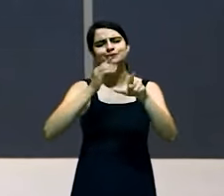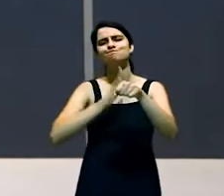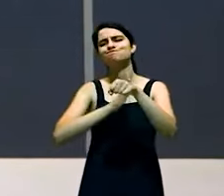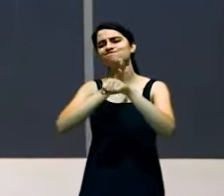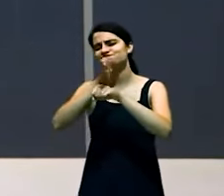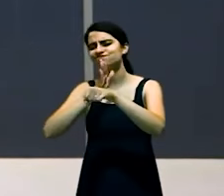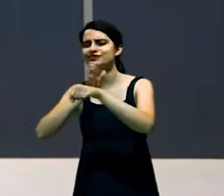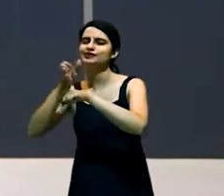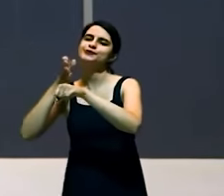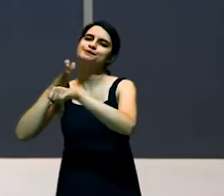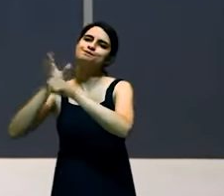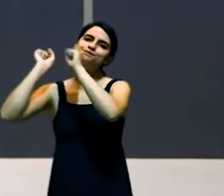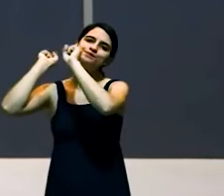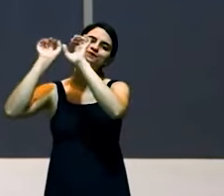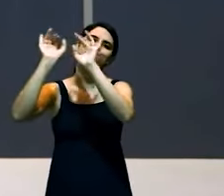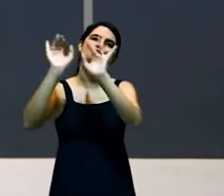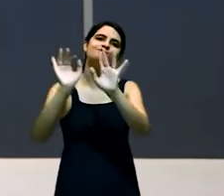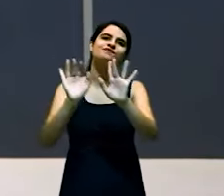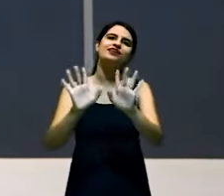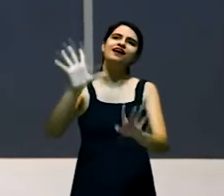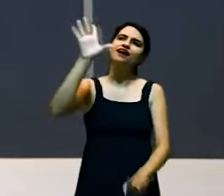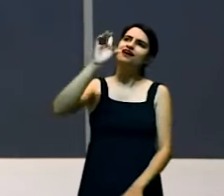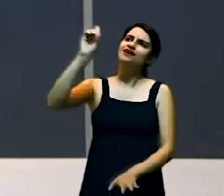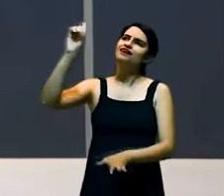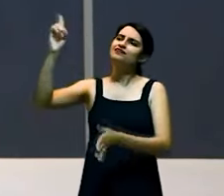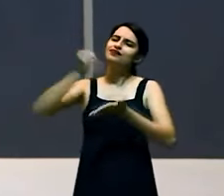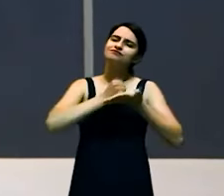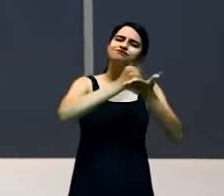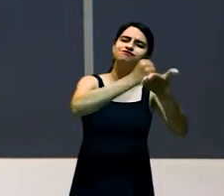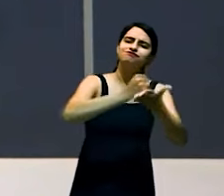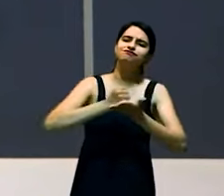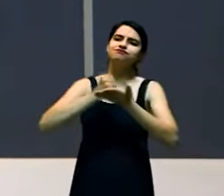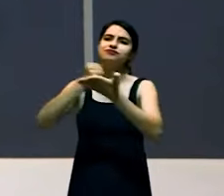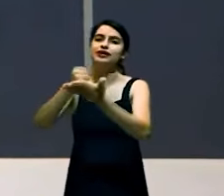família, Senhor, aqui. Deus, leva-nos até os nossos lares,